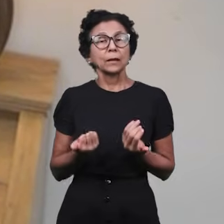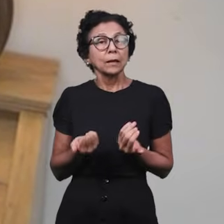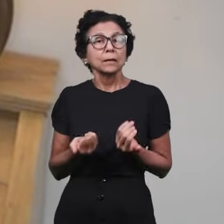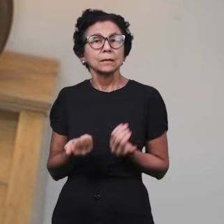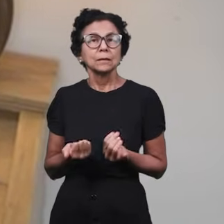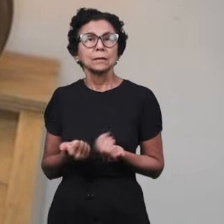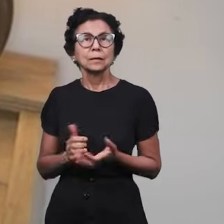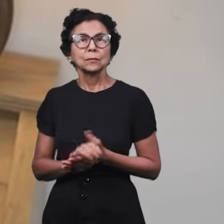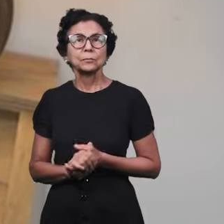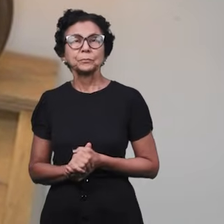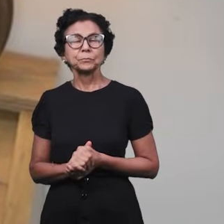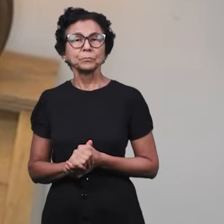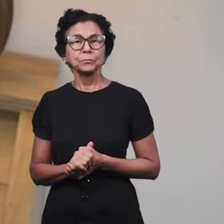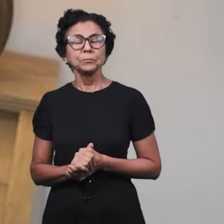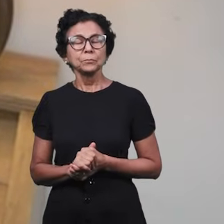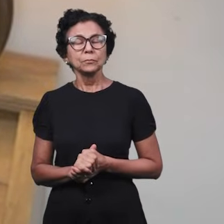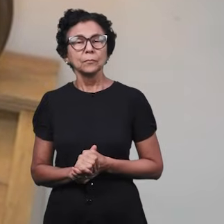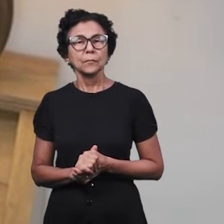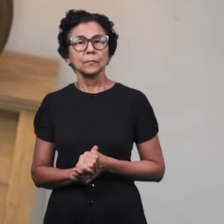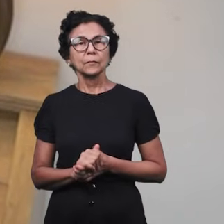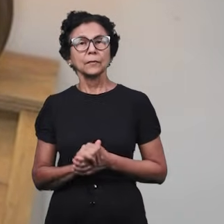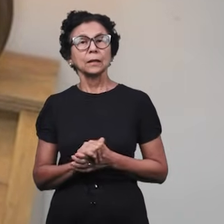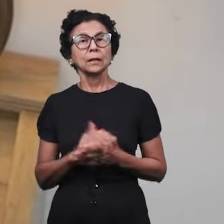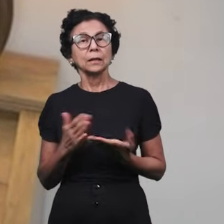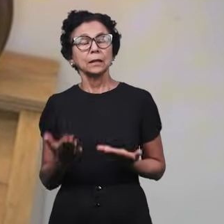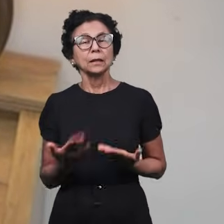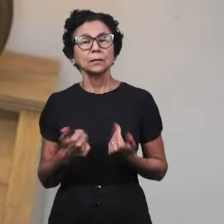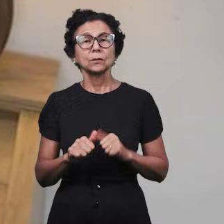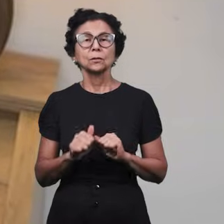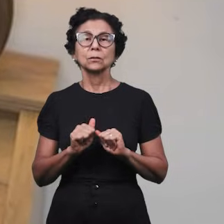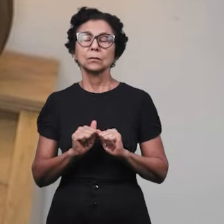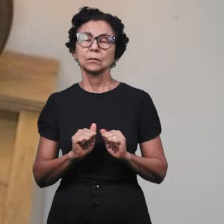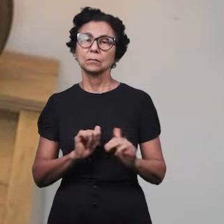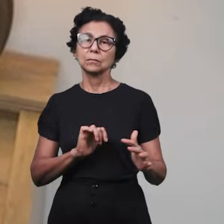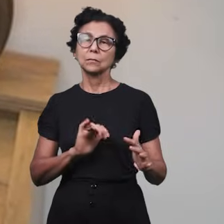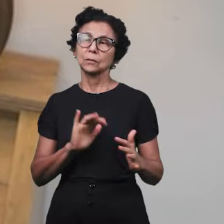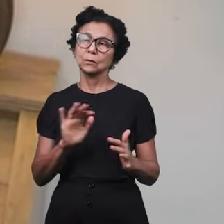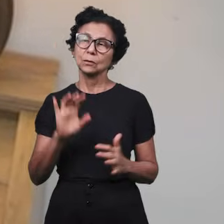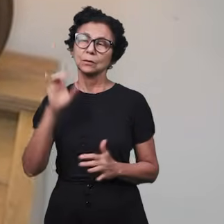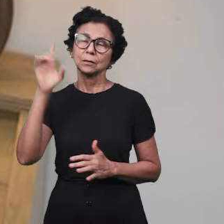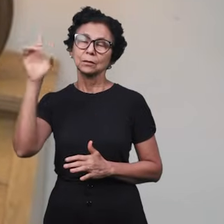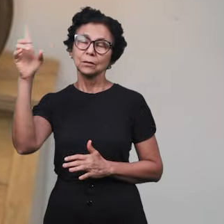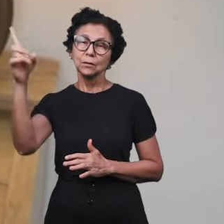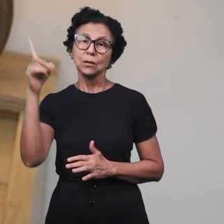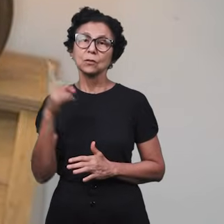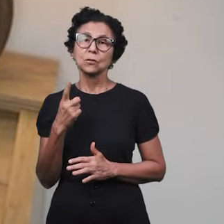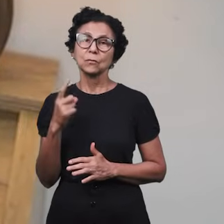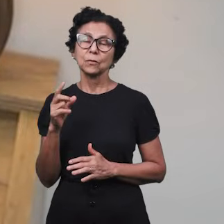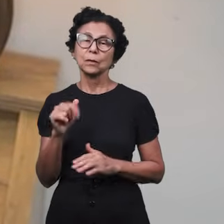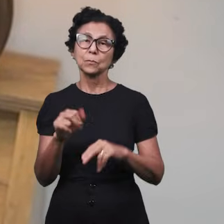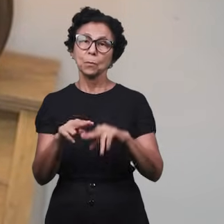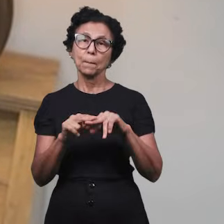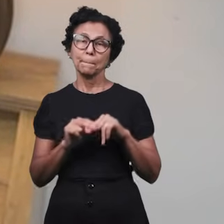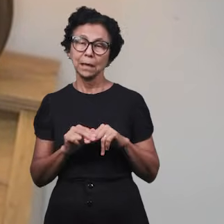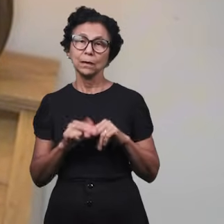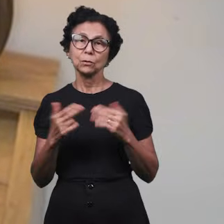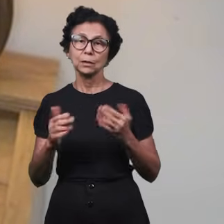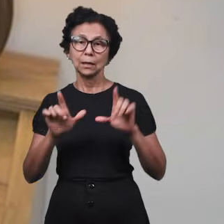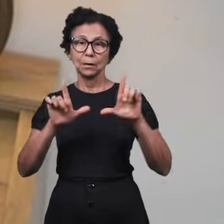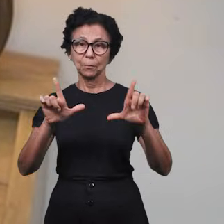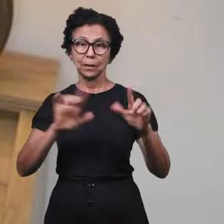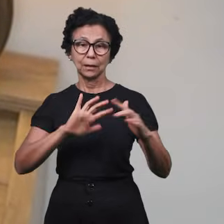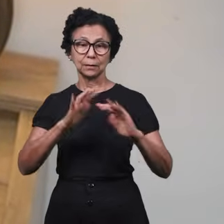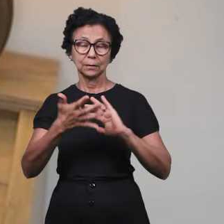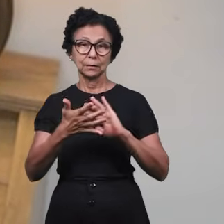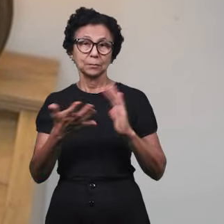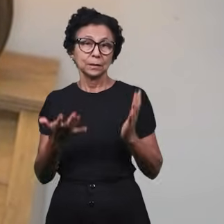aquela igreja possui intérpretes de Libras, o Senhor opera para salvação de vidas. Uma outra experiência